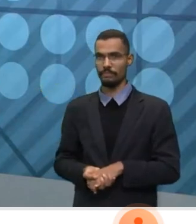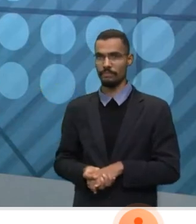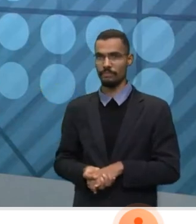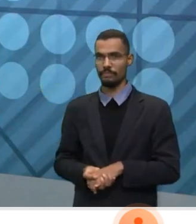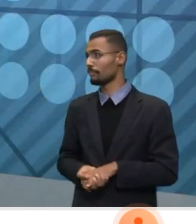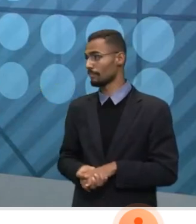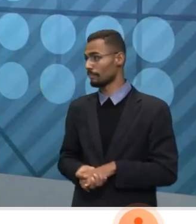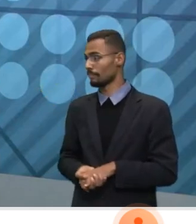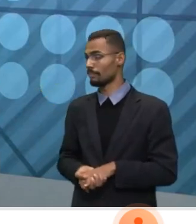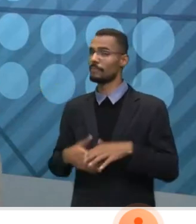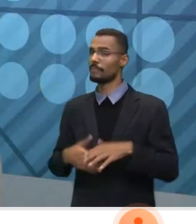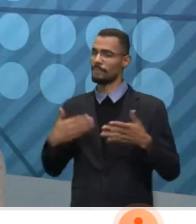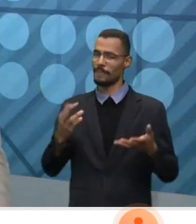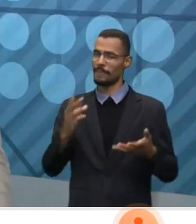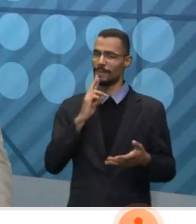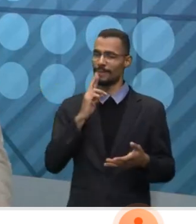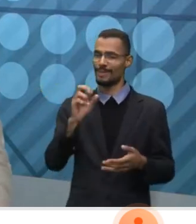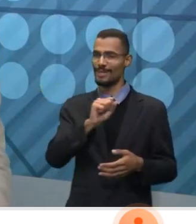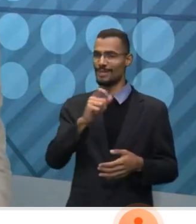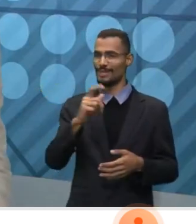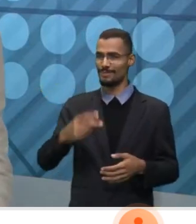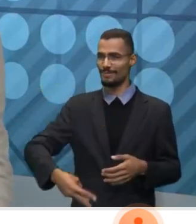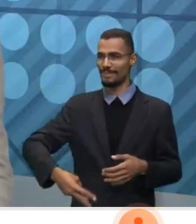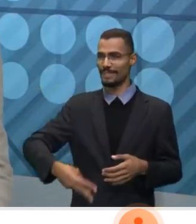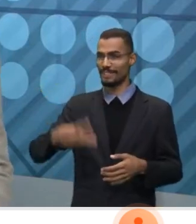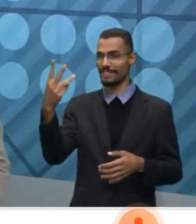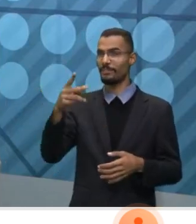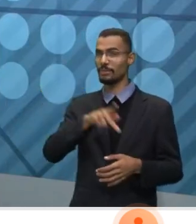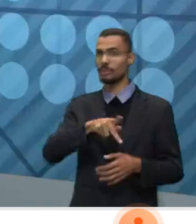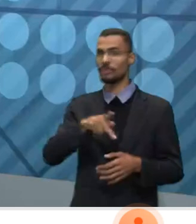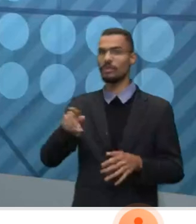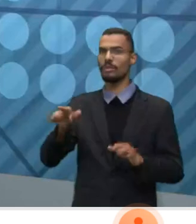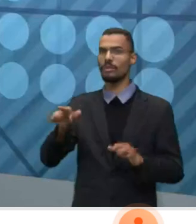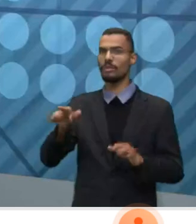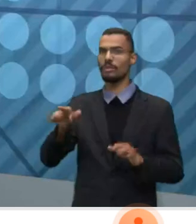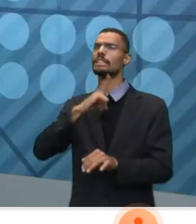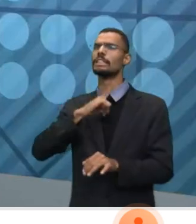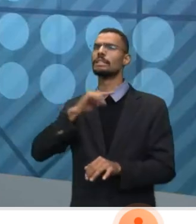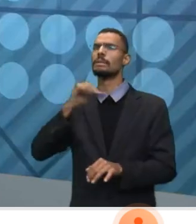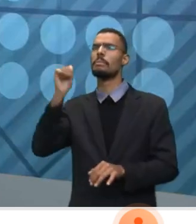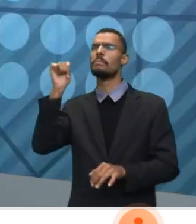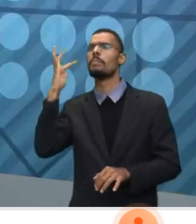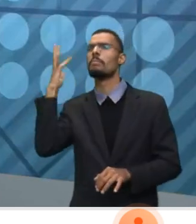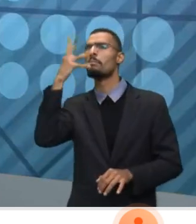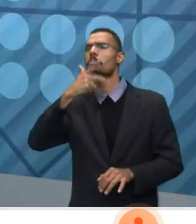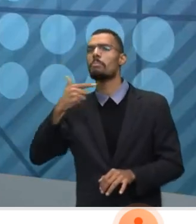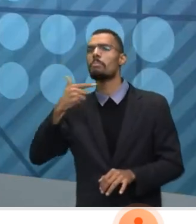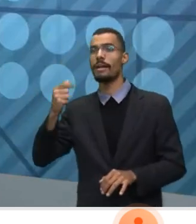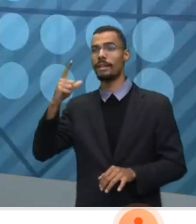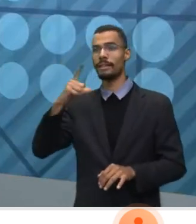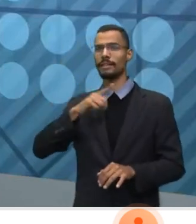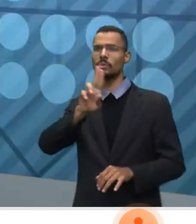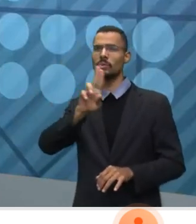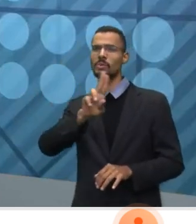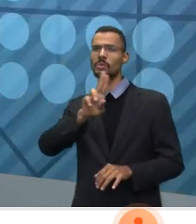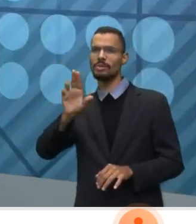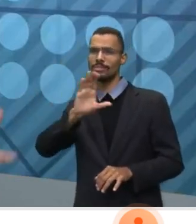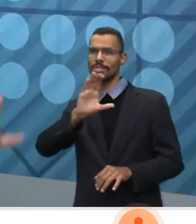Para resolver a situação agora da professora, a frase: havia uma bela mulher que se chamava Cinderela.